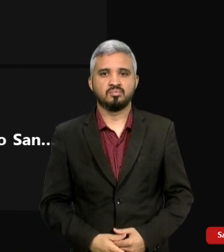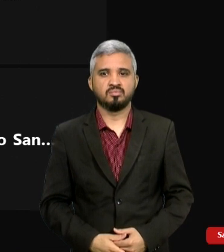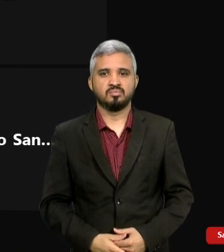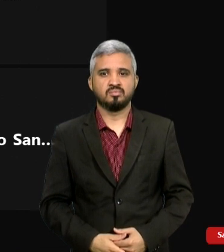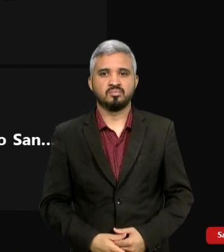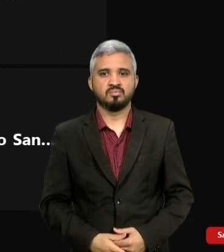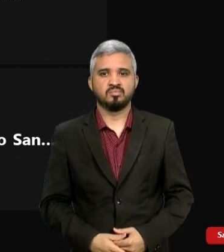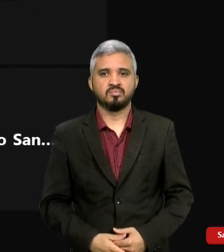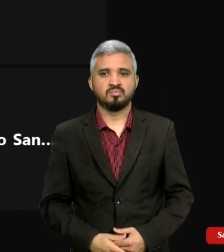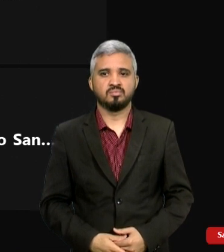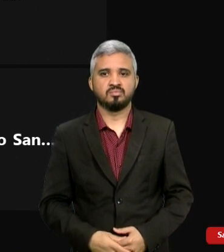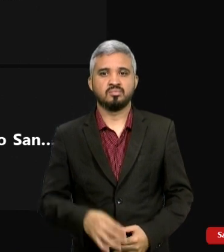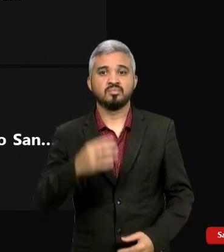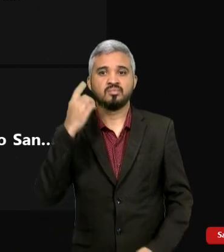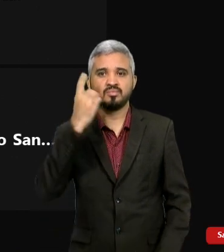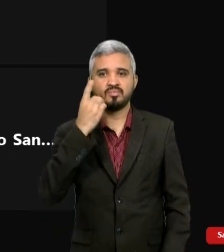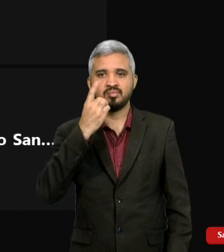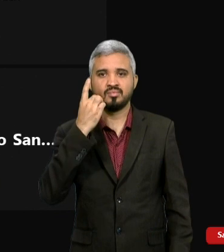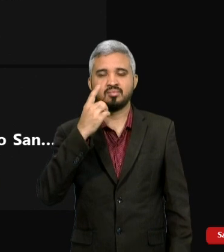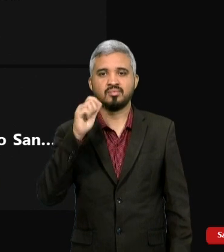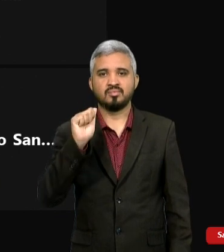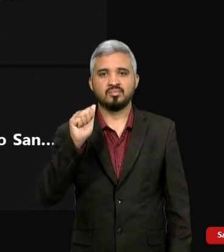Como vota a deputada Andréia?